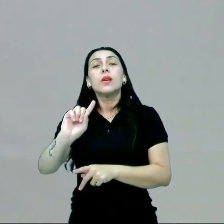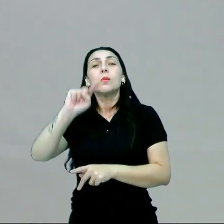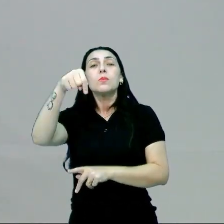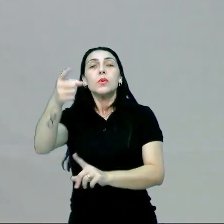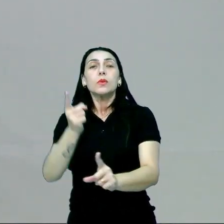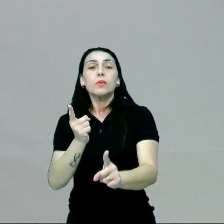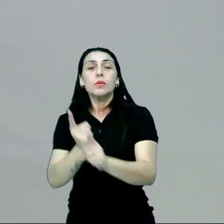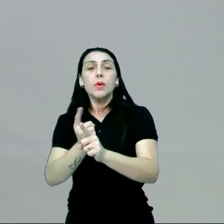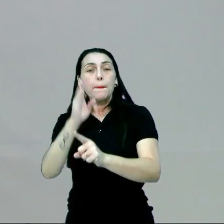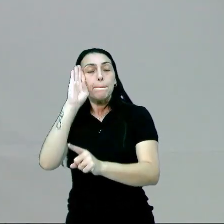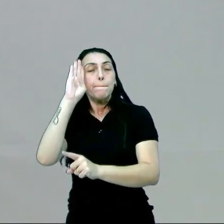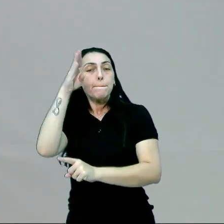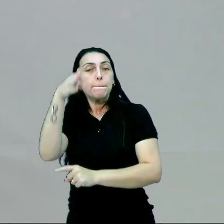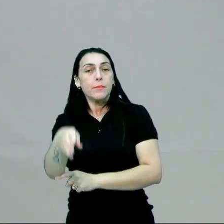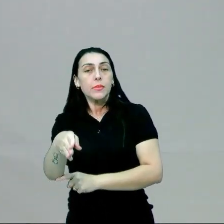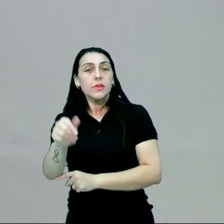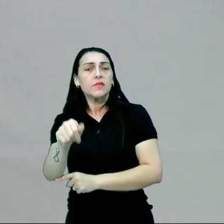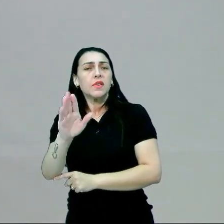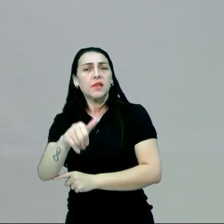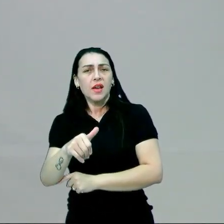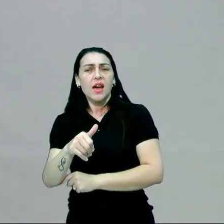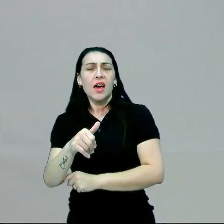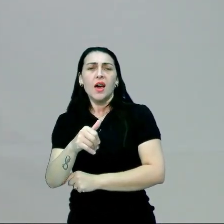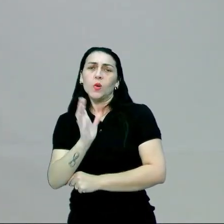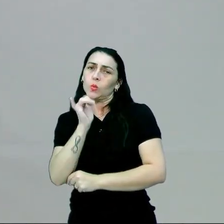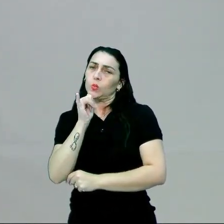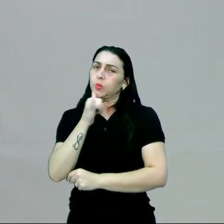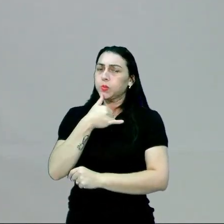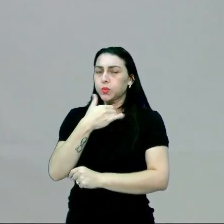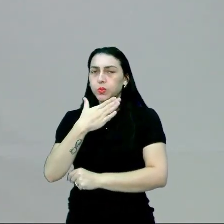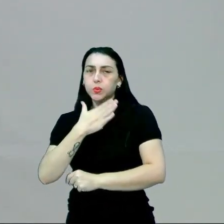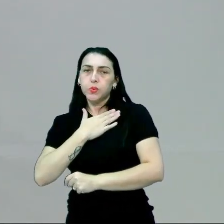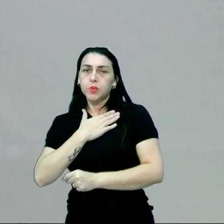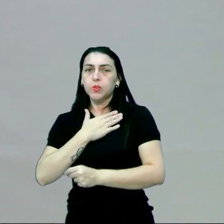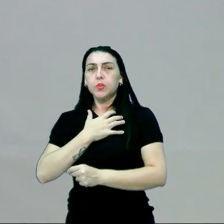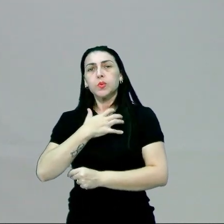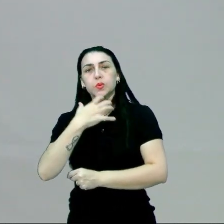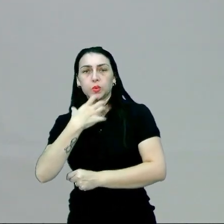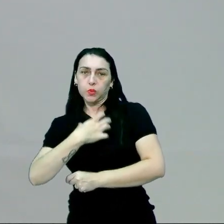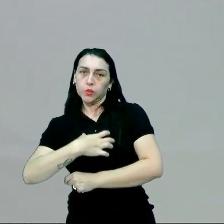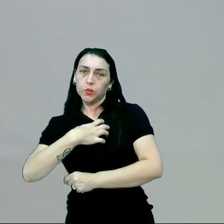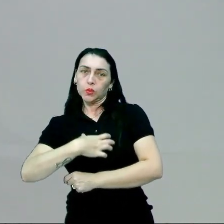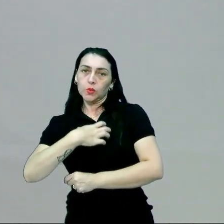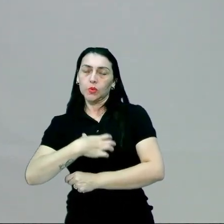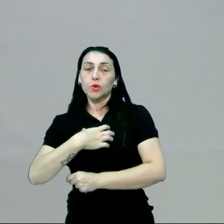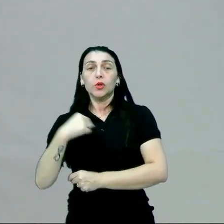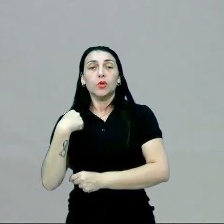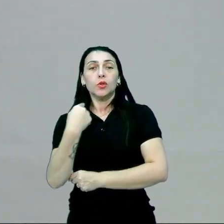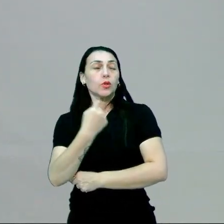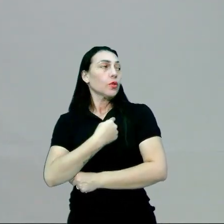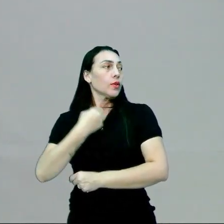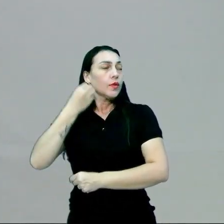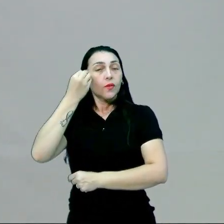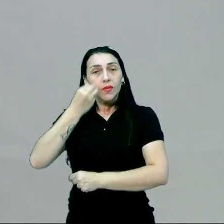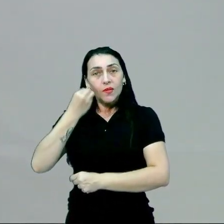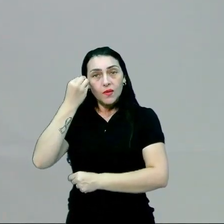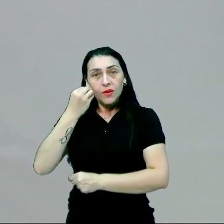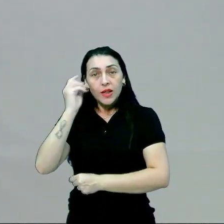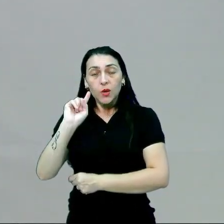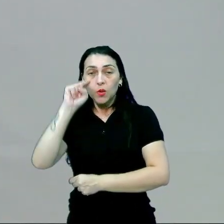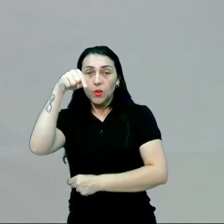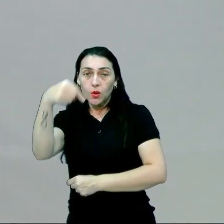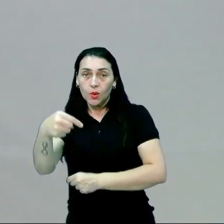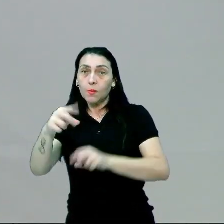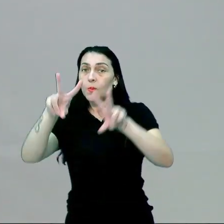próximo encontro, principalmente aqueles que ficaram tanto quanto chateados com o assunto de hoje. Então a gente vai tentar amenizar no